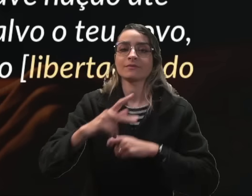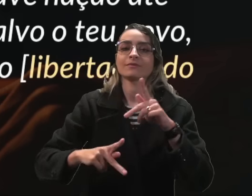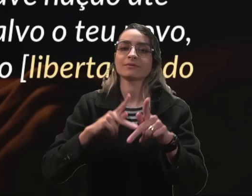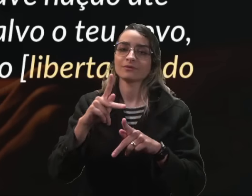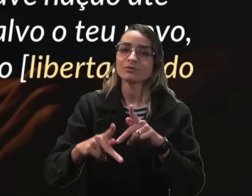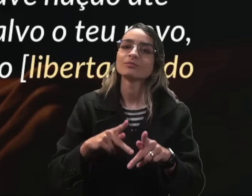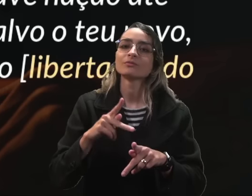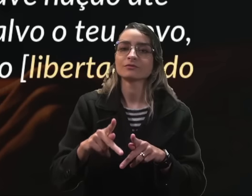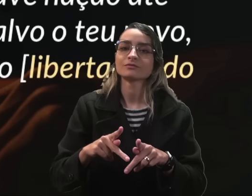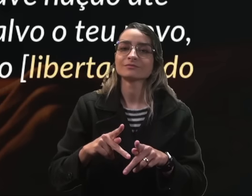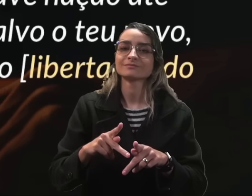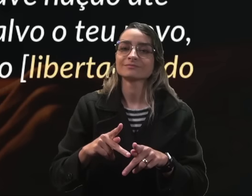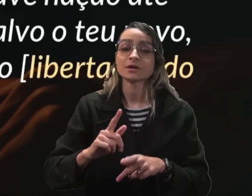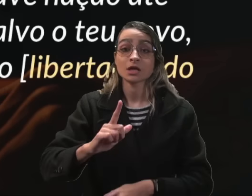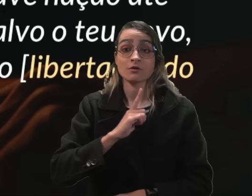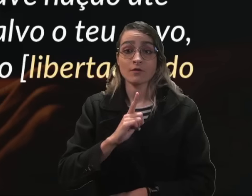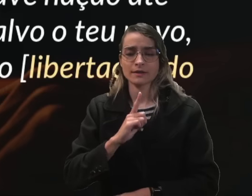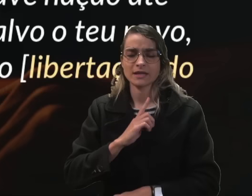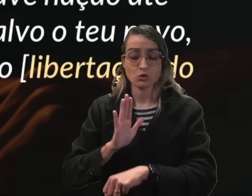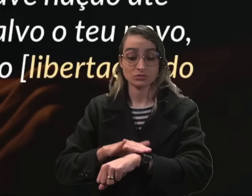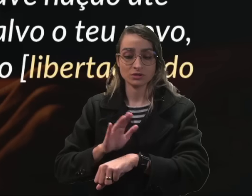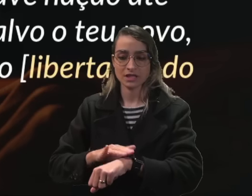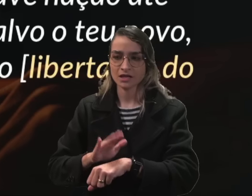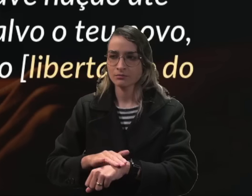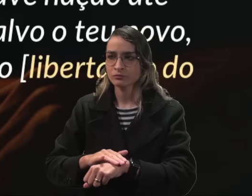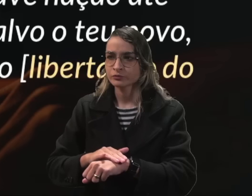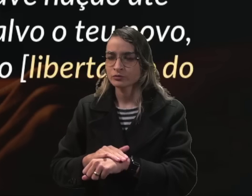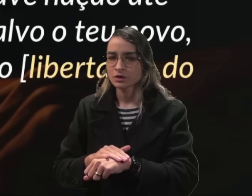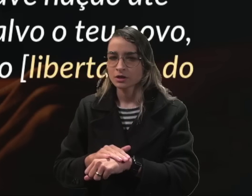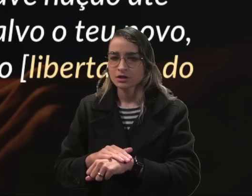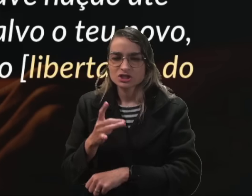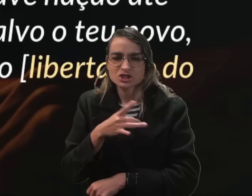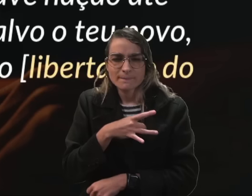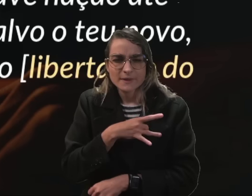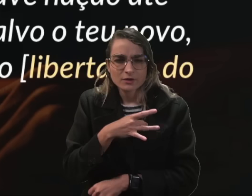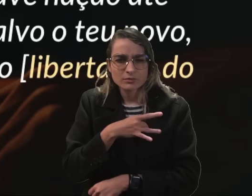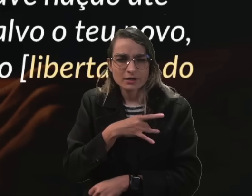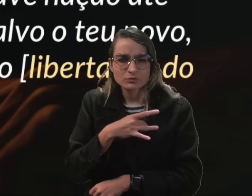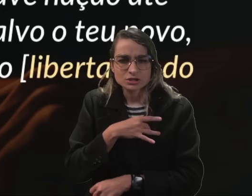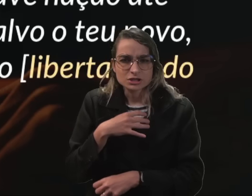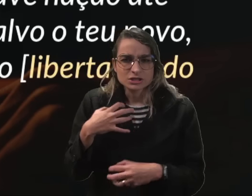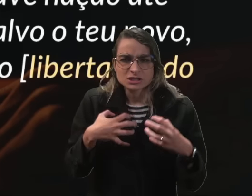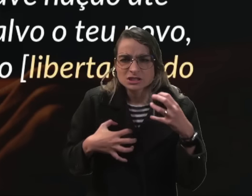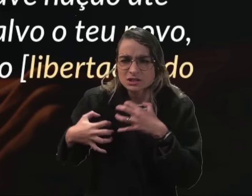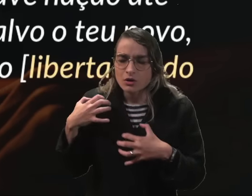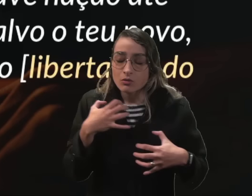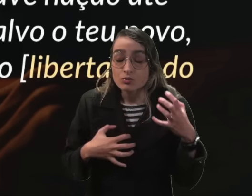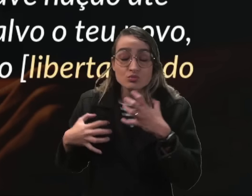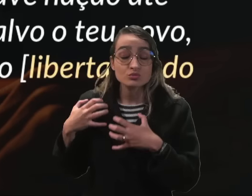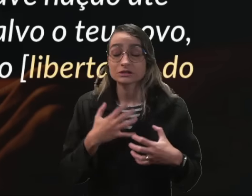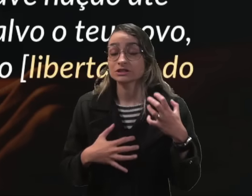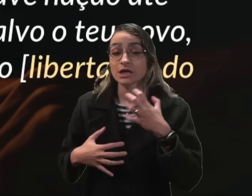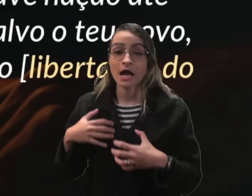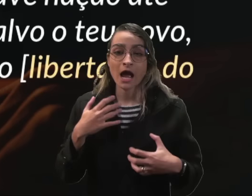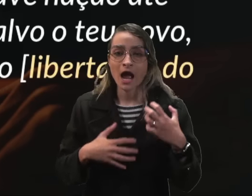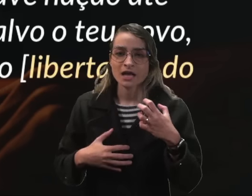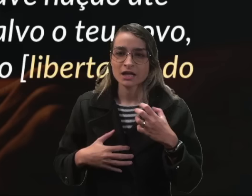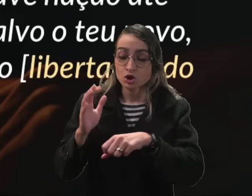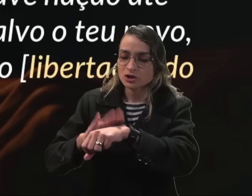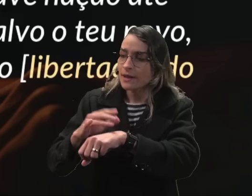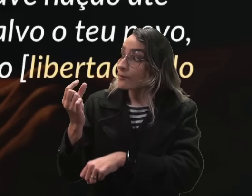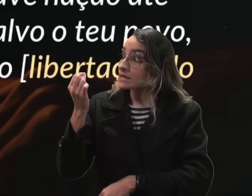tempo de angústia qual nunca houve tempo de angústia que virá por causa